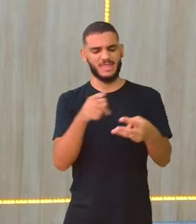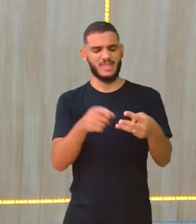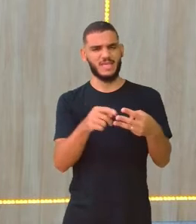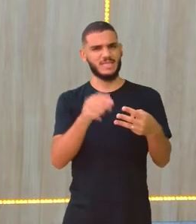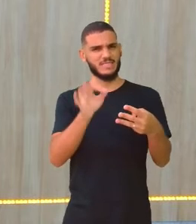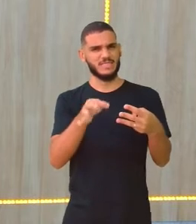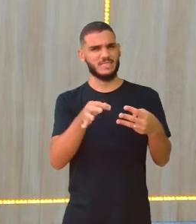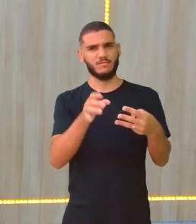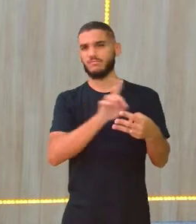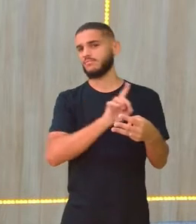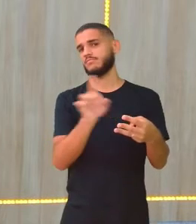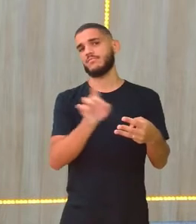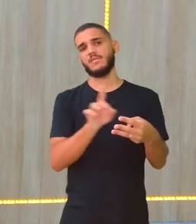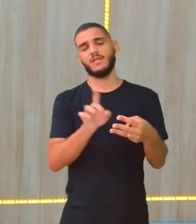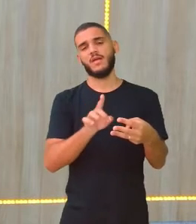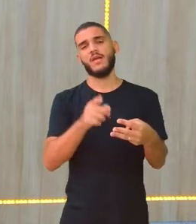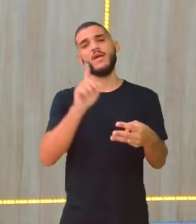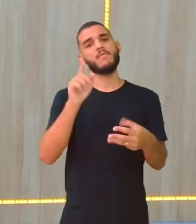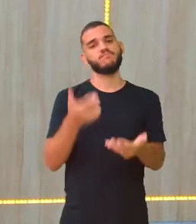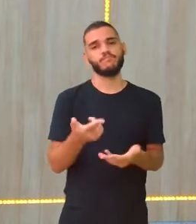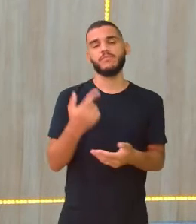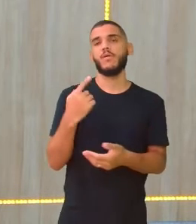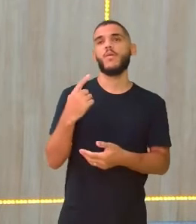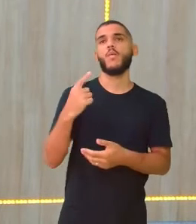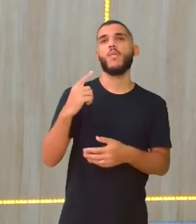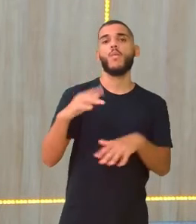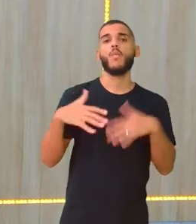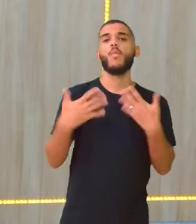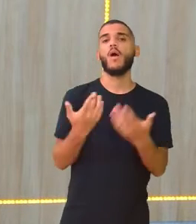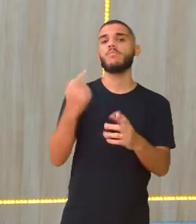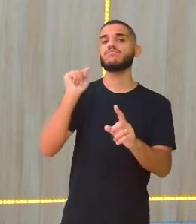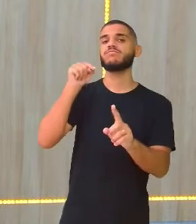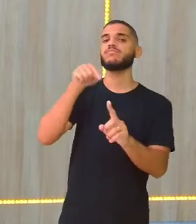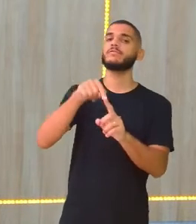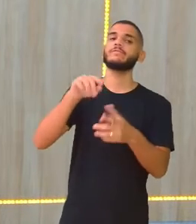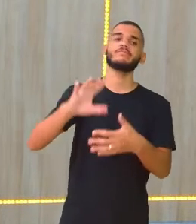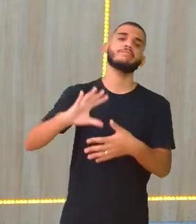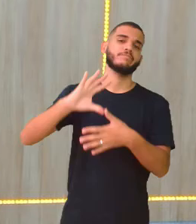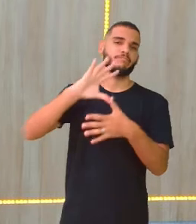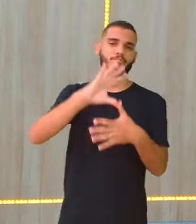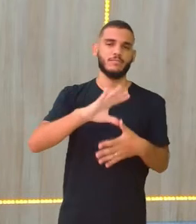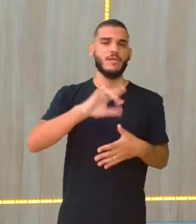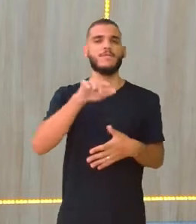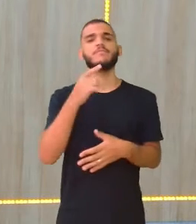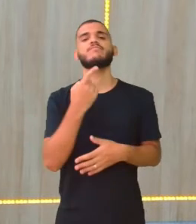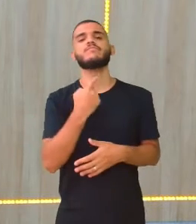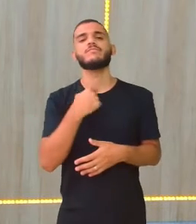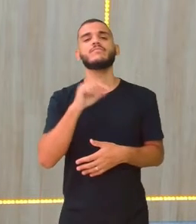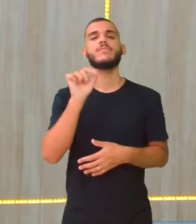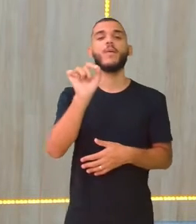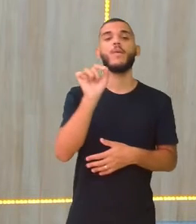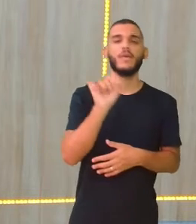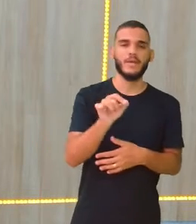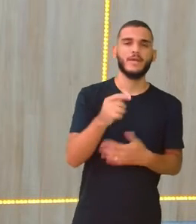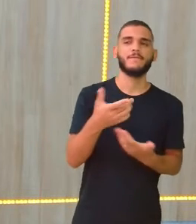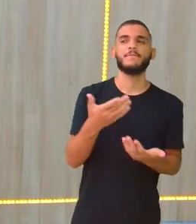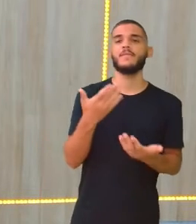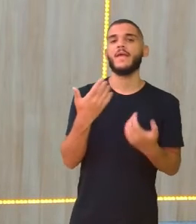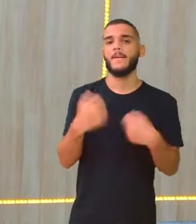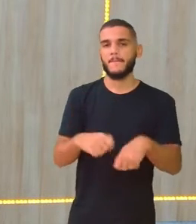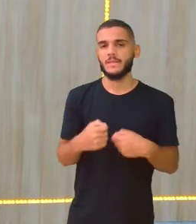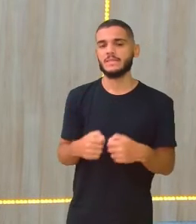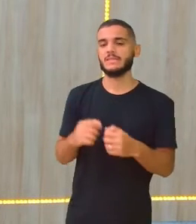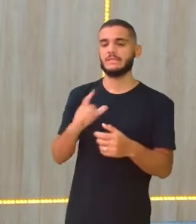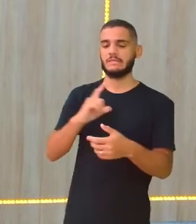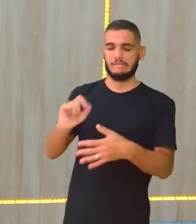Não. Porque vai depender do que você almeja daquele mapa, do que você almeja estudar. Aí você pega aí